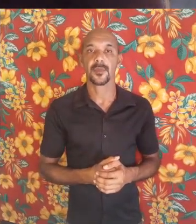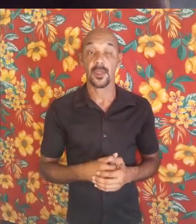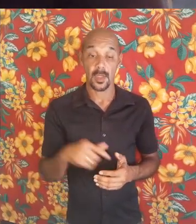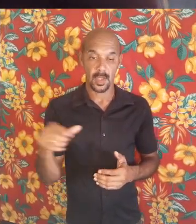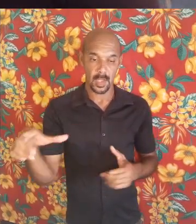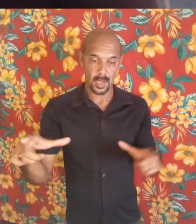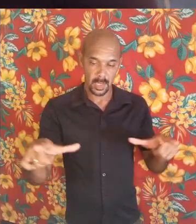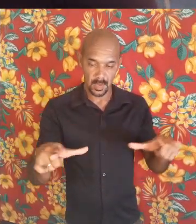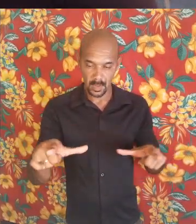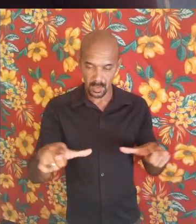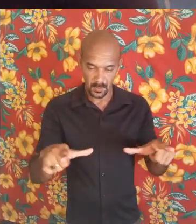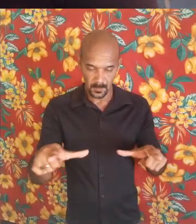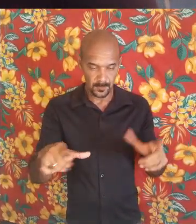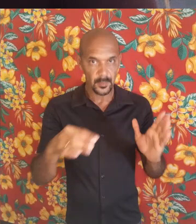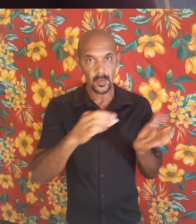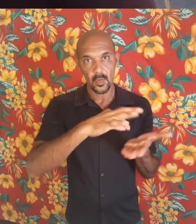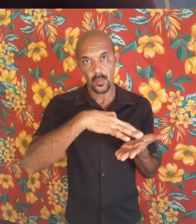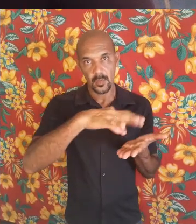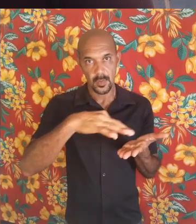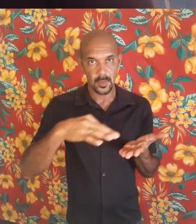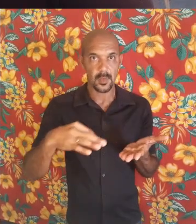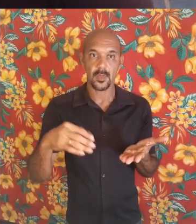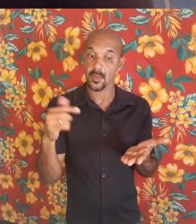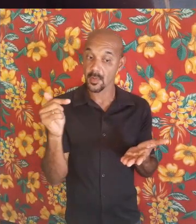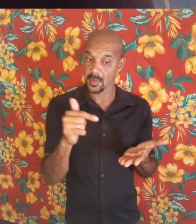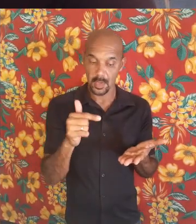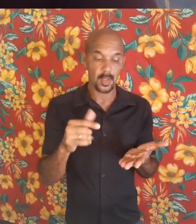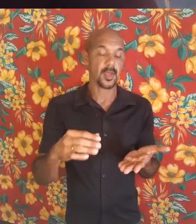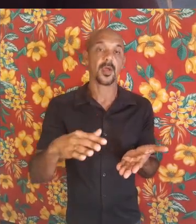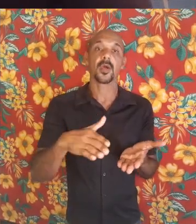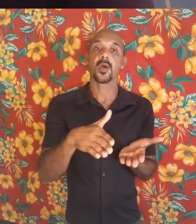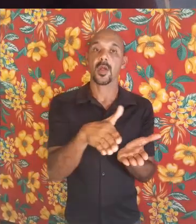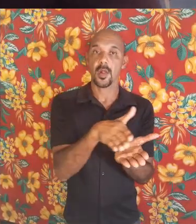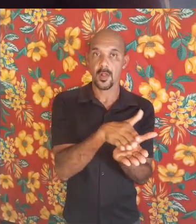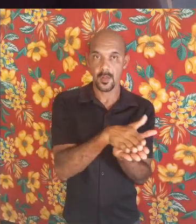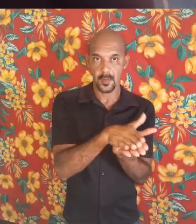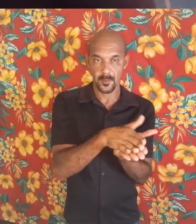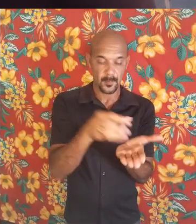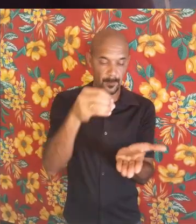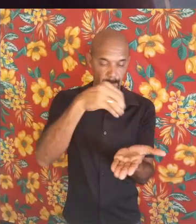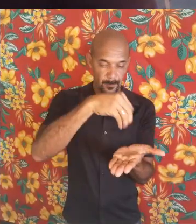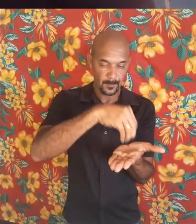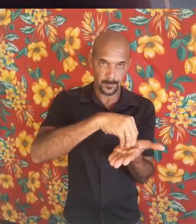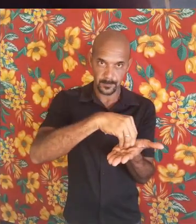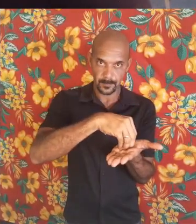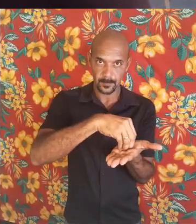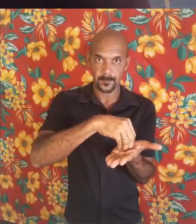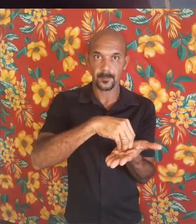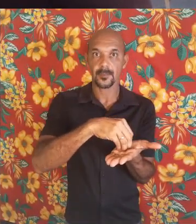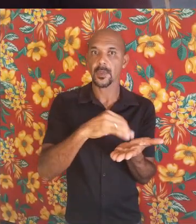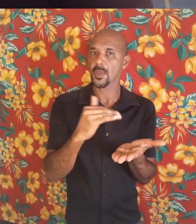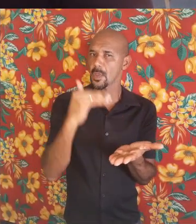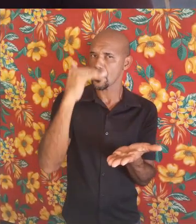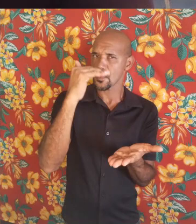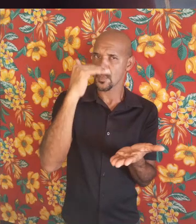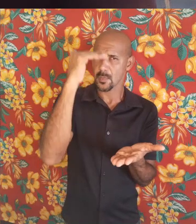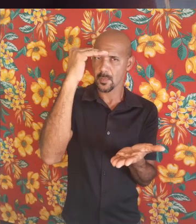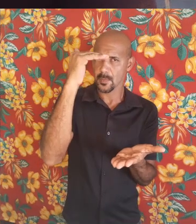Centraliza o desenho na tábua, né? Para ele não ficar nem mais para lá, nem para cima, nem para